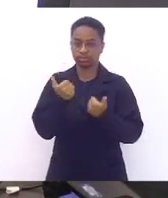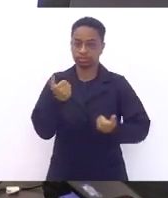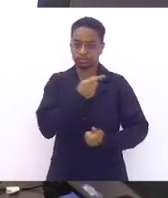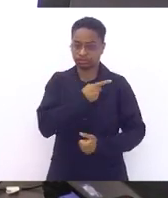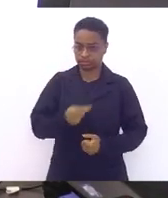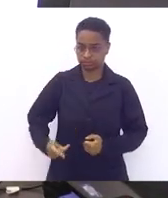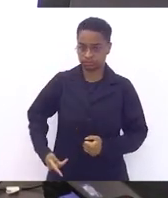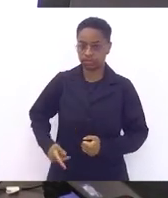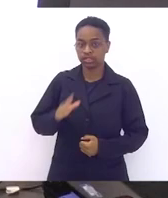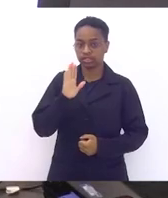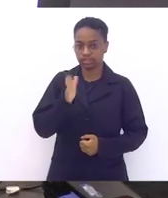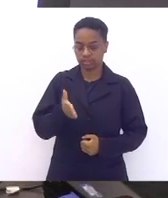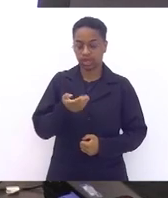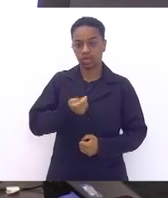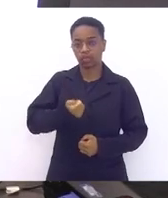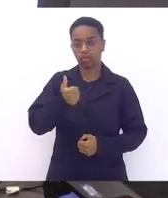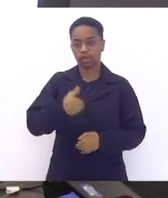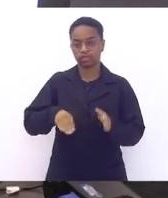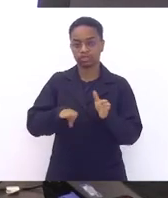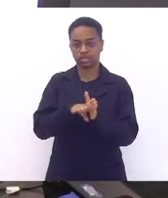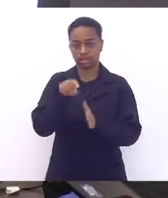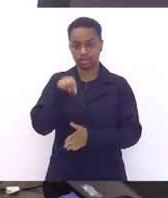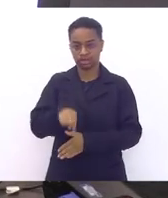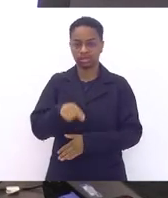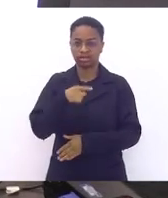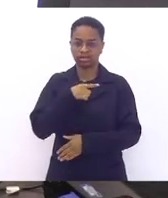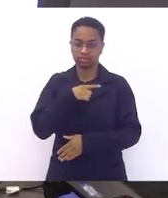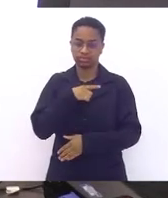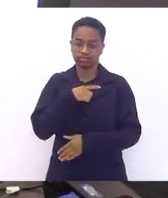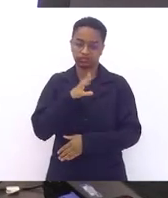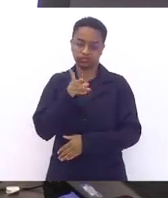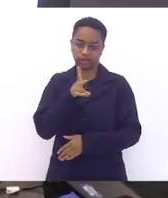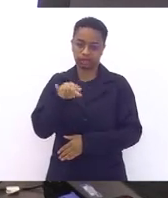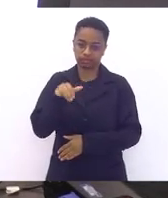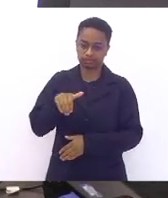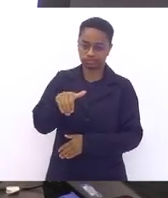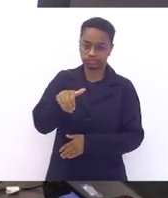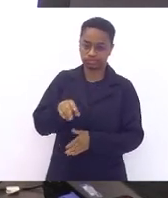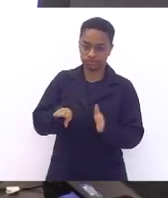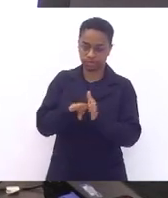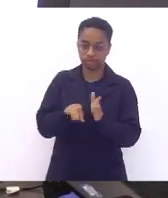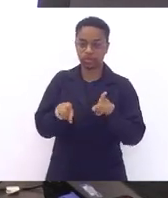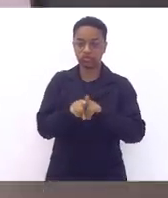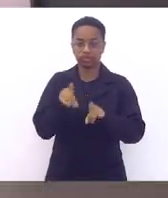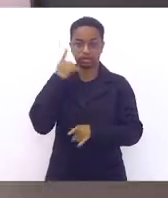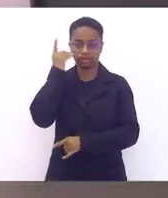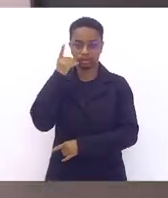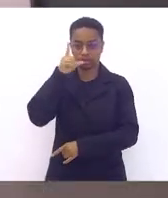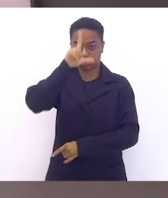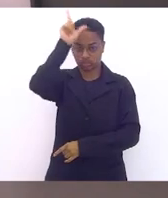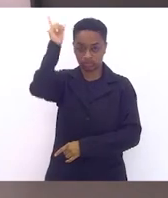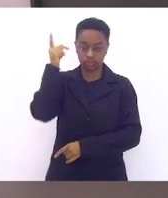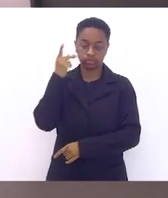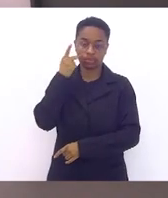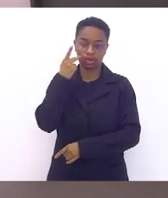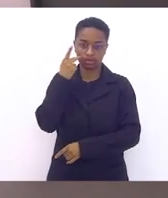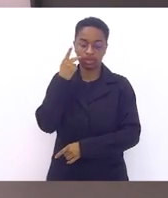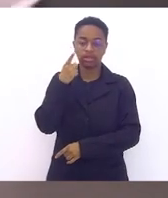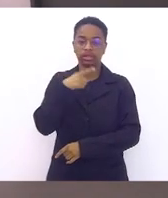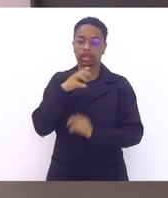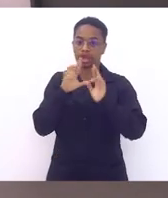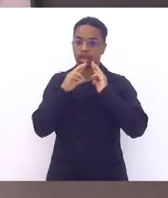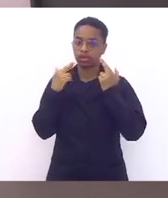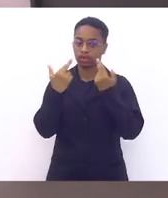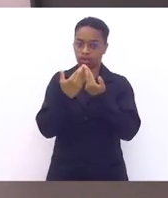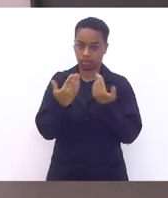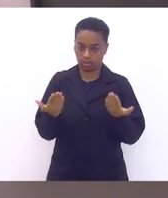já se encontra em deslocamento, deve chegar logo em seguida. E que o deputado Luiz Paulo está terminando uma reunião